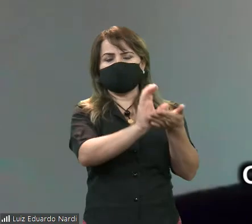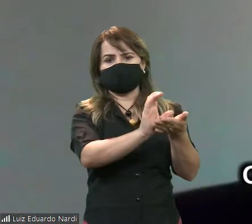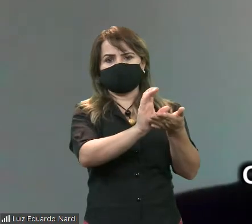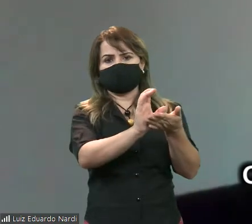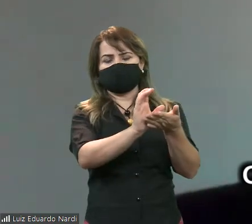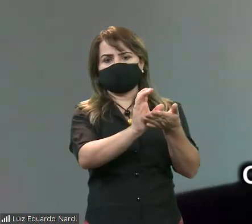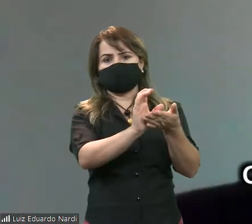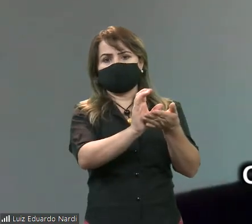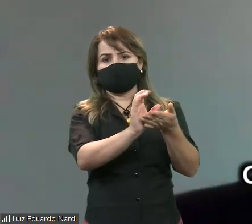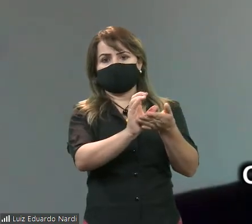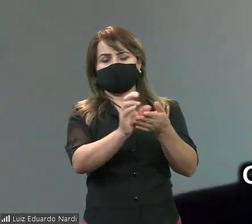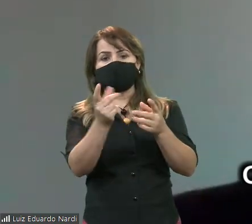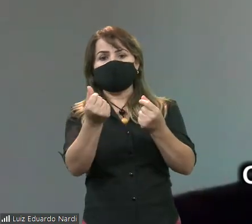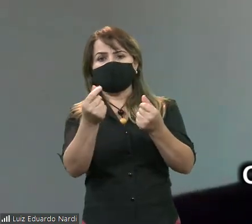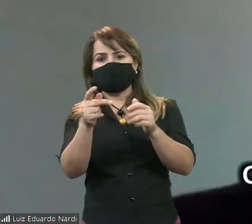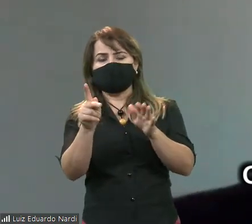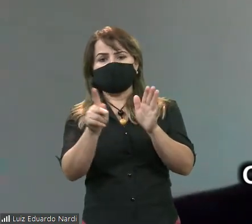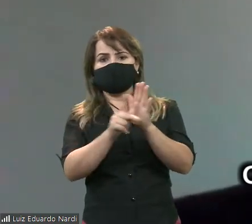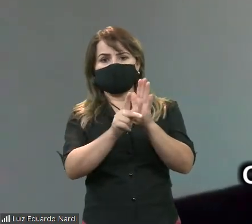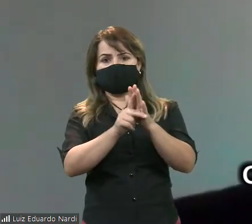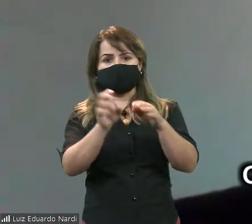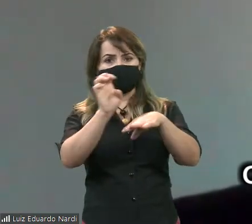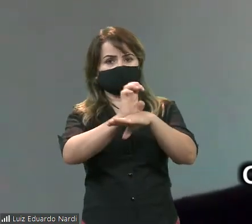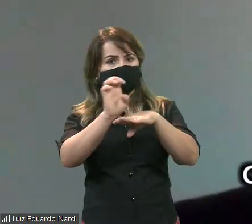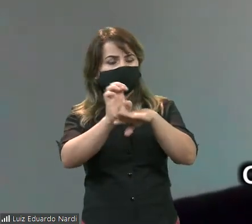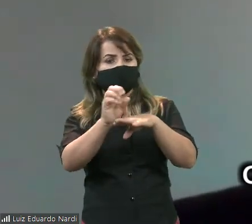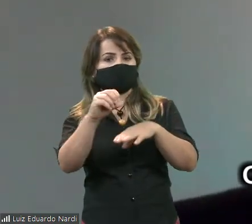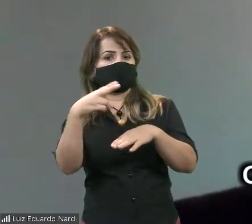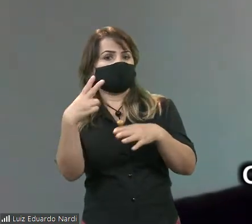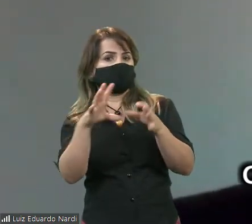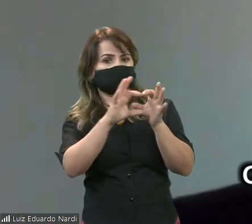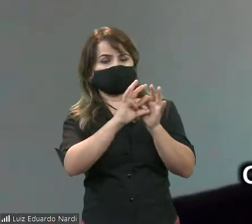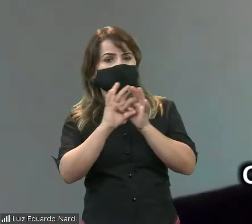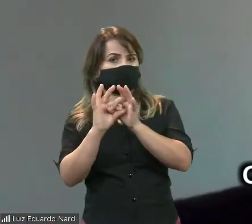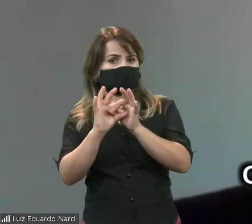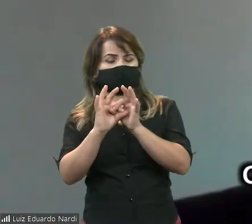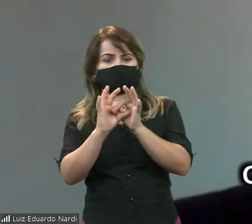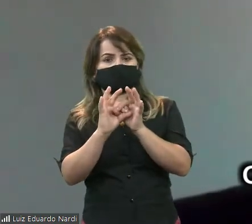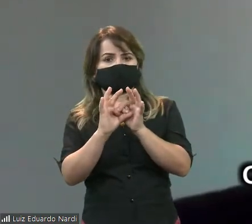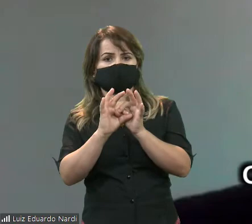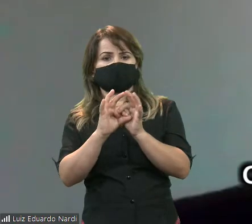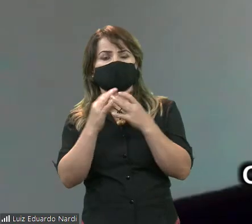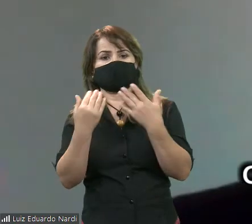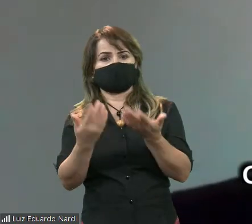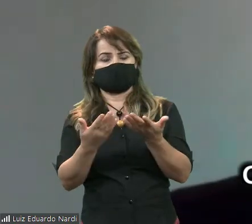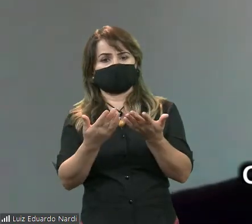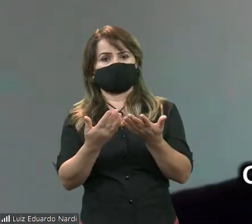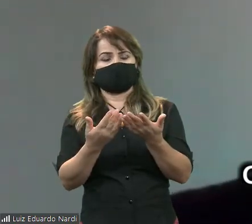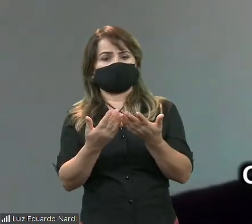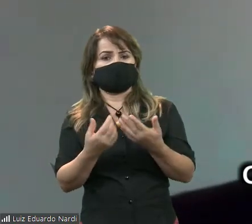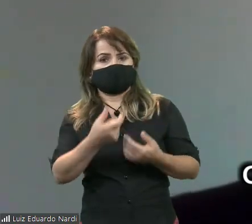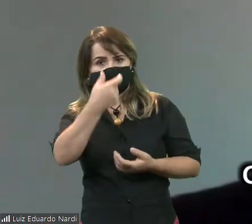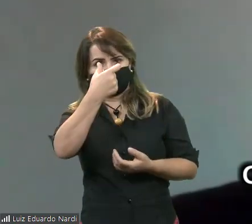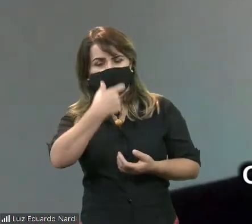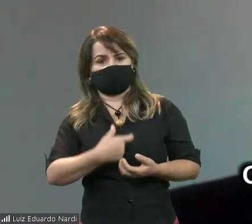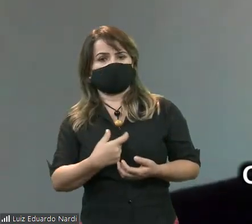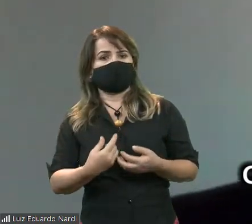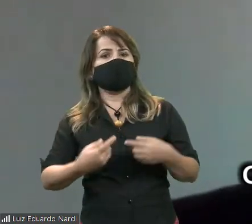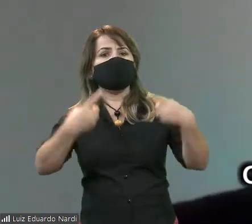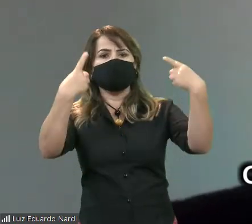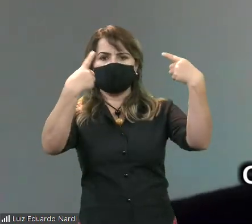União. Enfim, não vejo razão nenhuma para isso. E mantenho a minha disposição e votar contra o